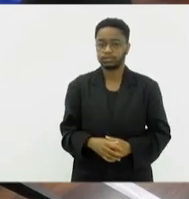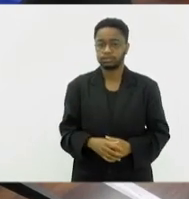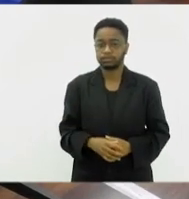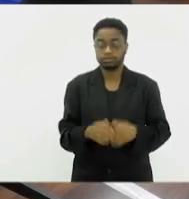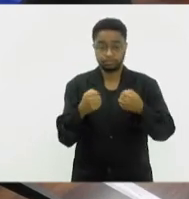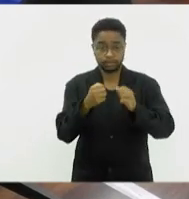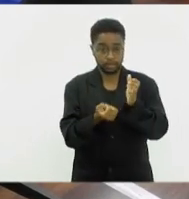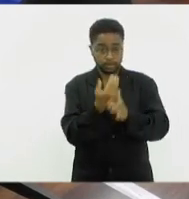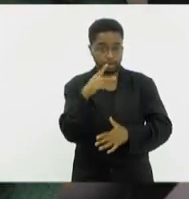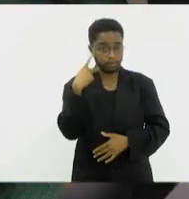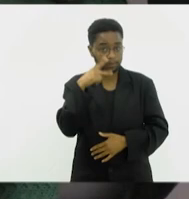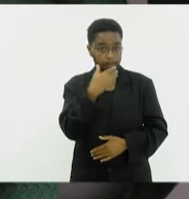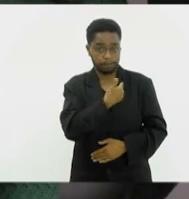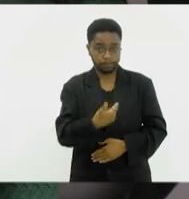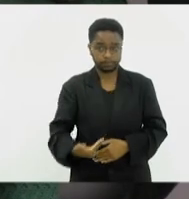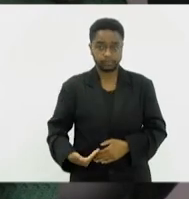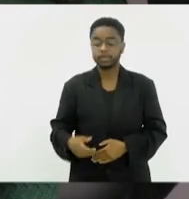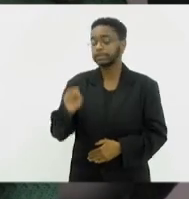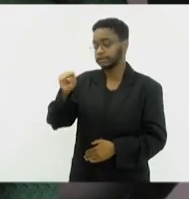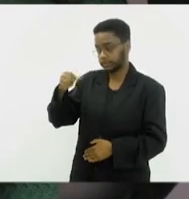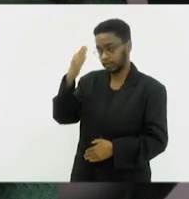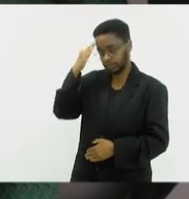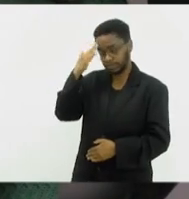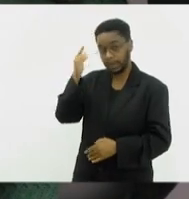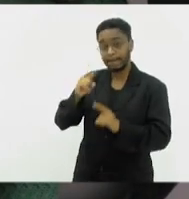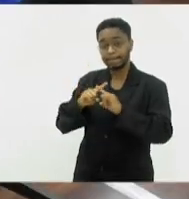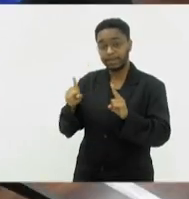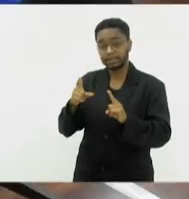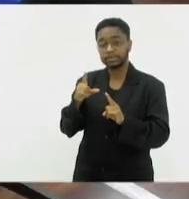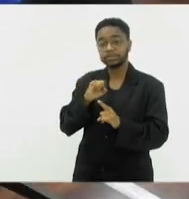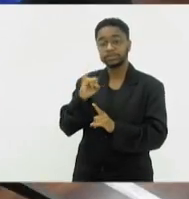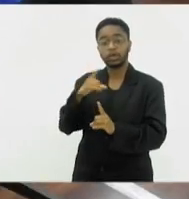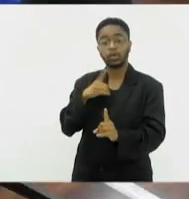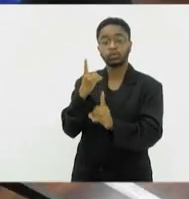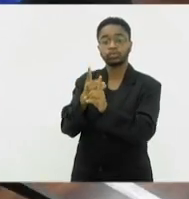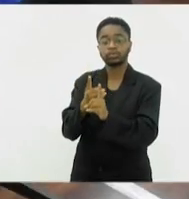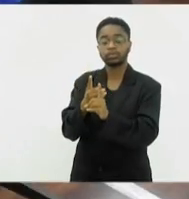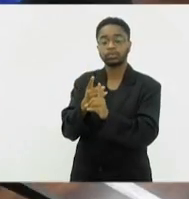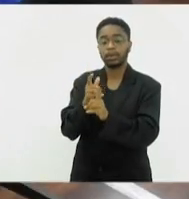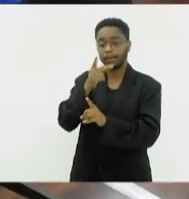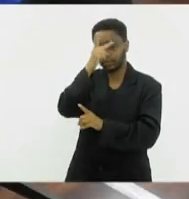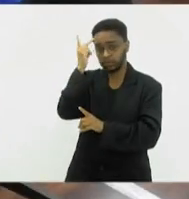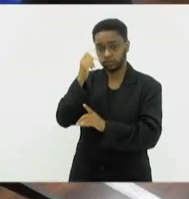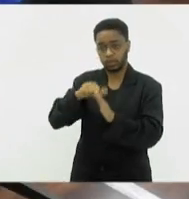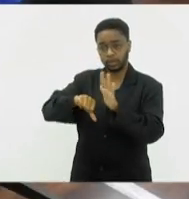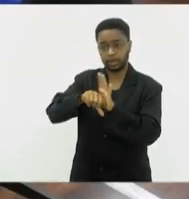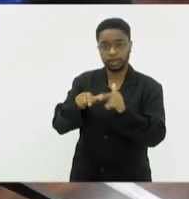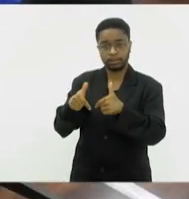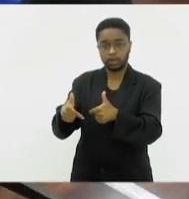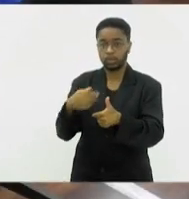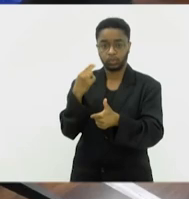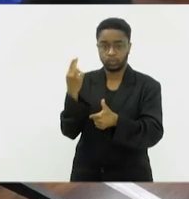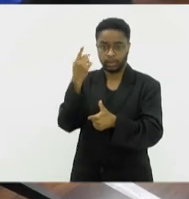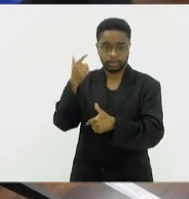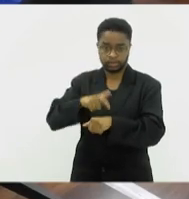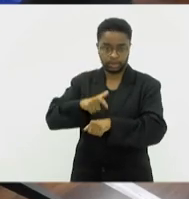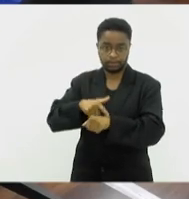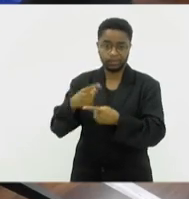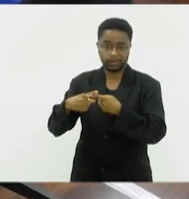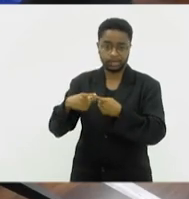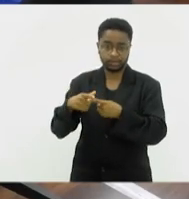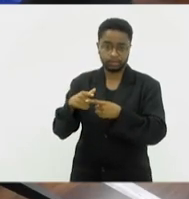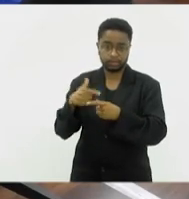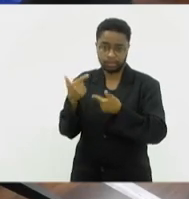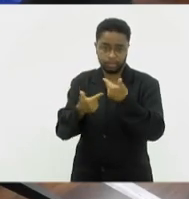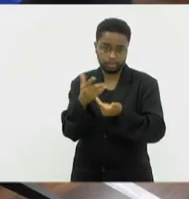criar políticas públicas. Não, eu sei, mas aí a gente encontrou gente que cometeu um crime. Não deu tempo para você fazer esse trabalho, porque esse é um trabalho de médio a longo prazo,